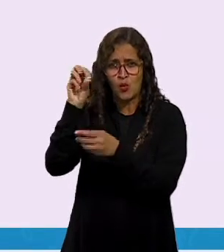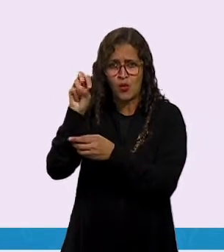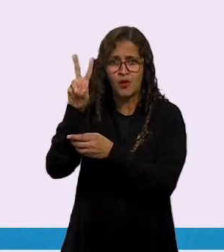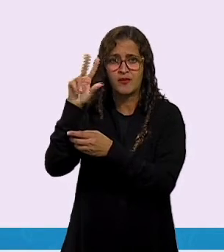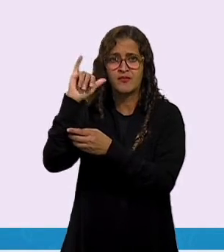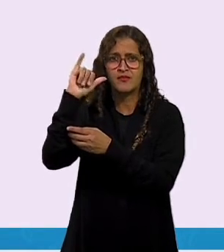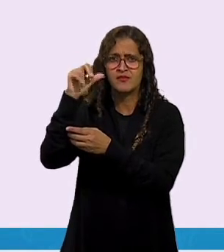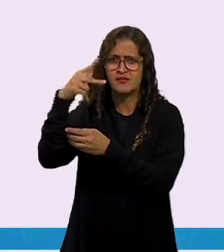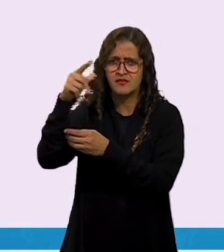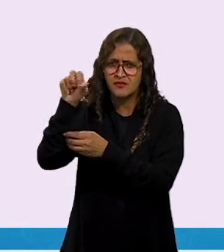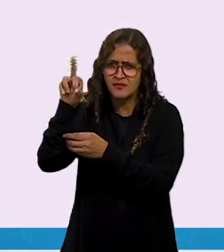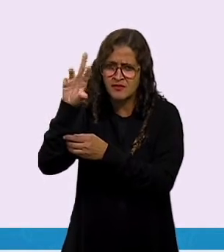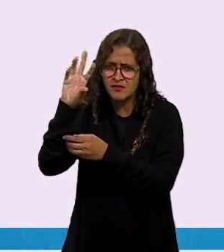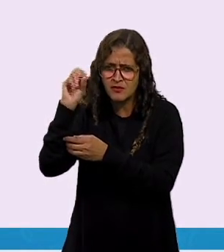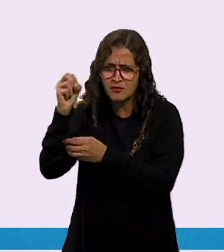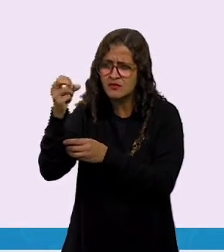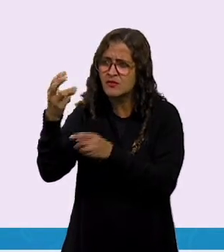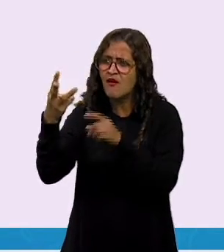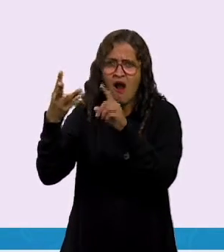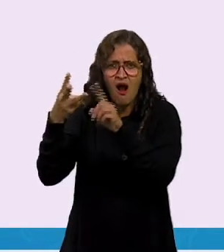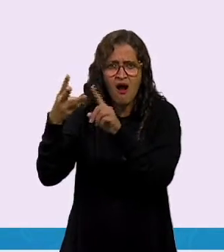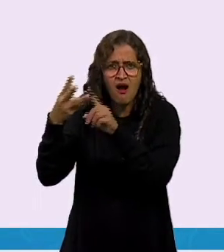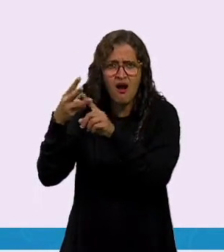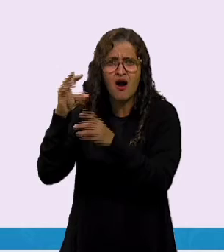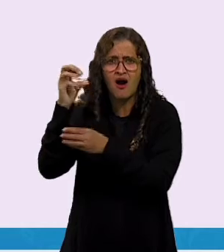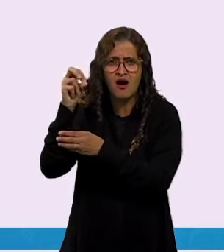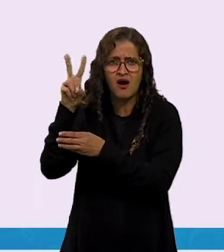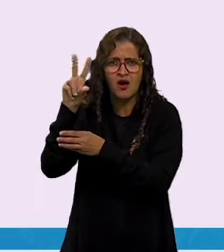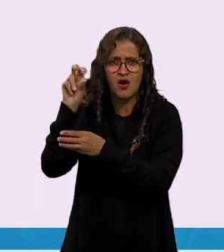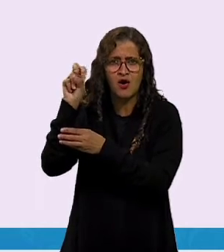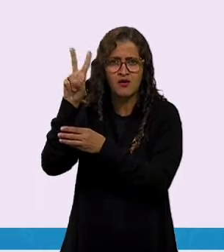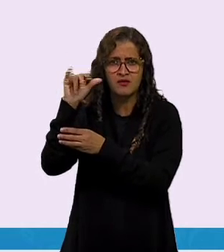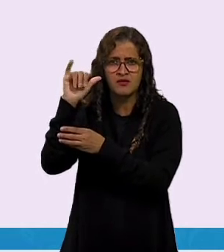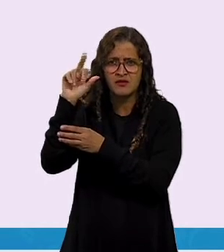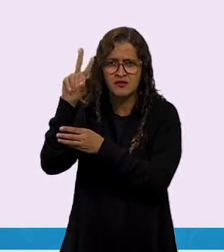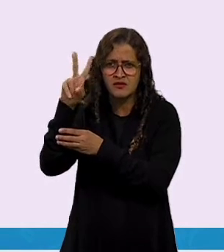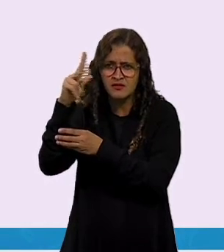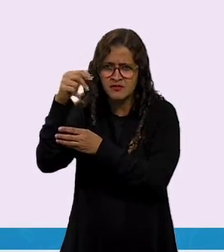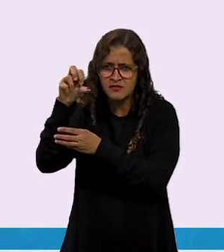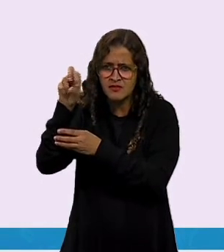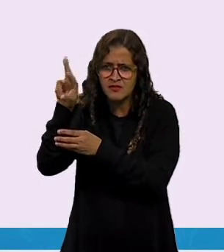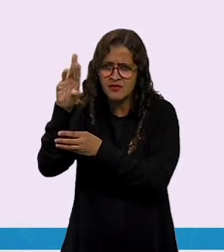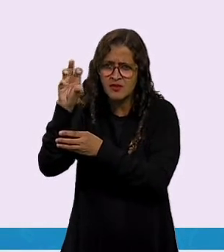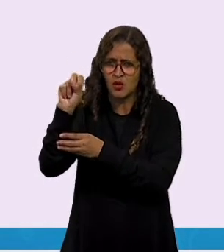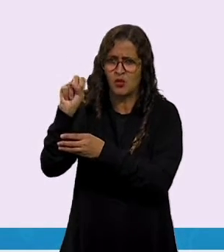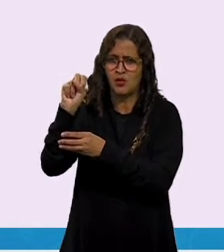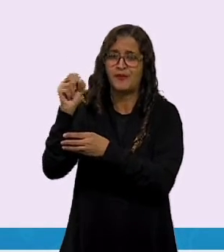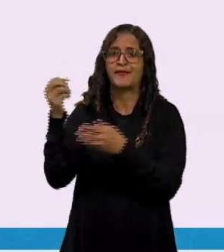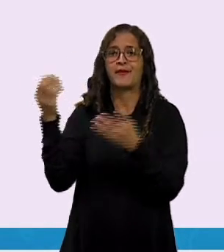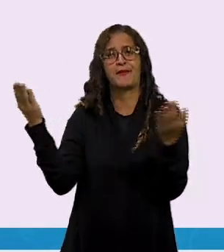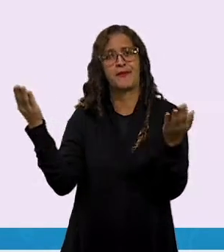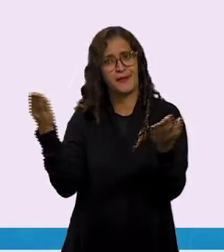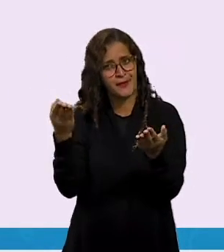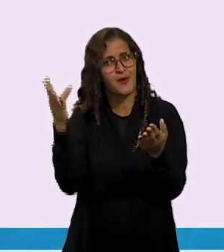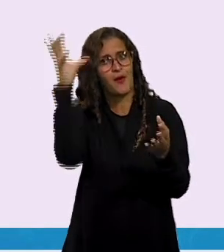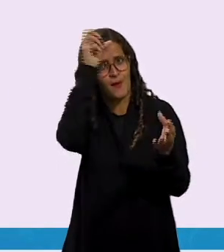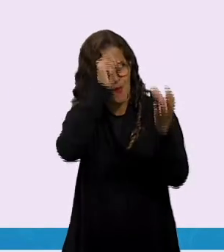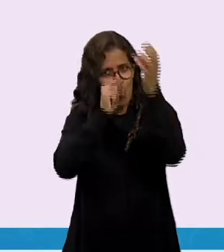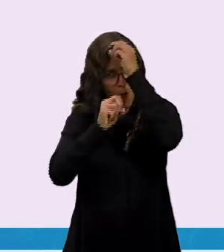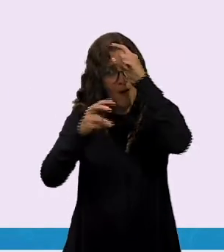ovivíparos. Nossa, professora, que tanto de nome diferente! Sim, mas é para você aprender como que é